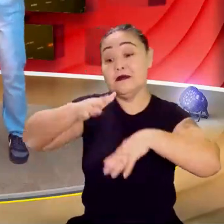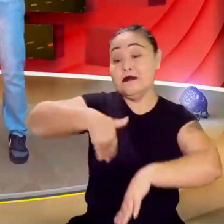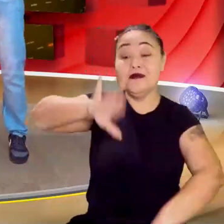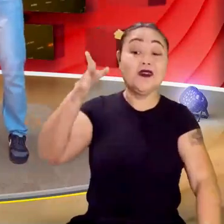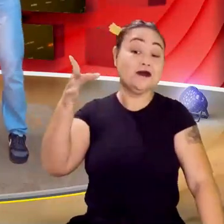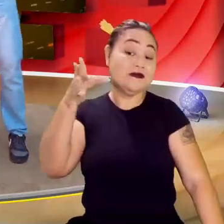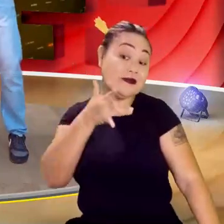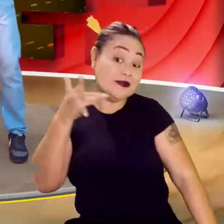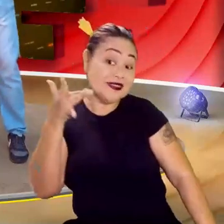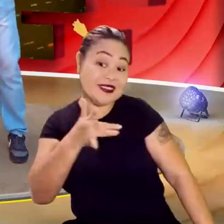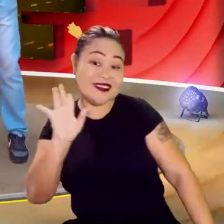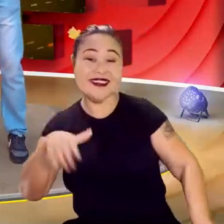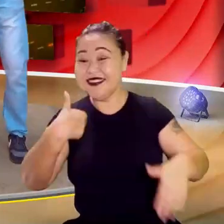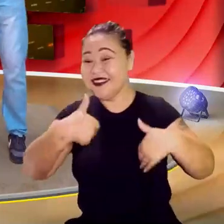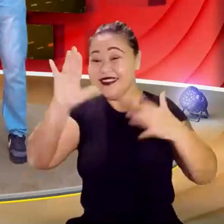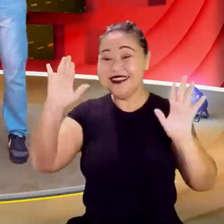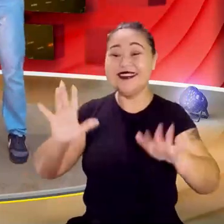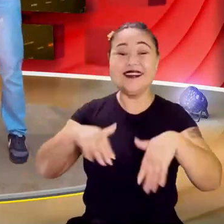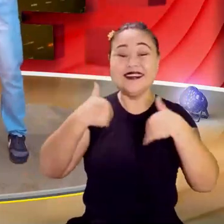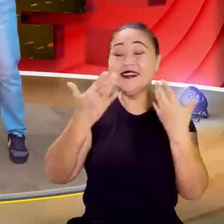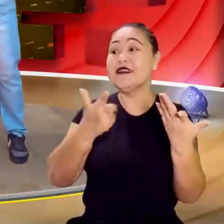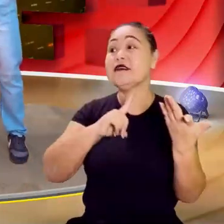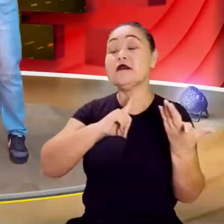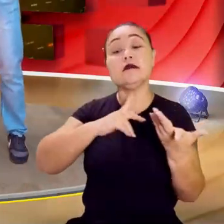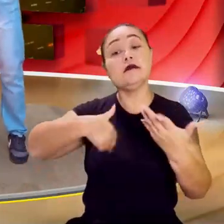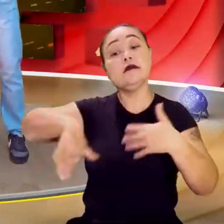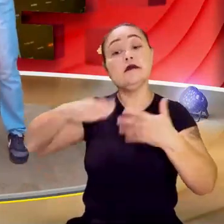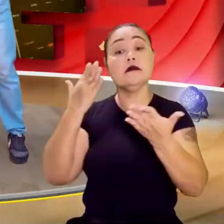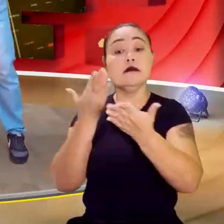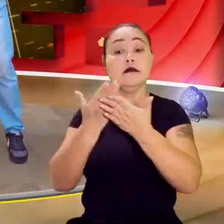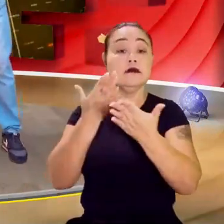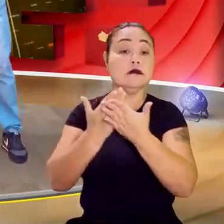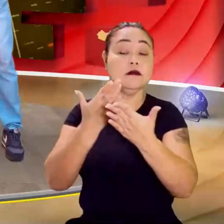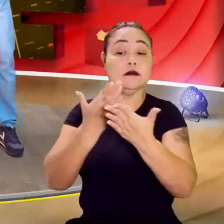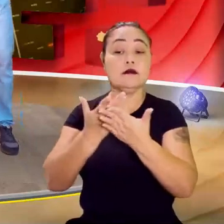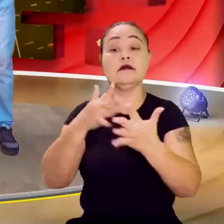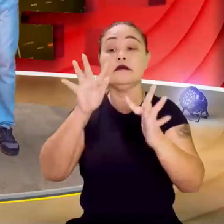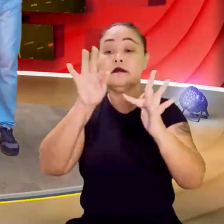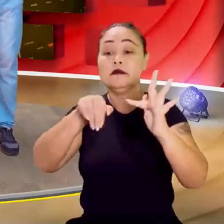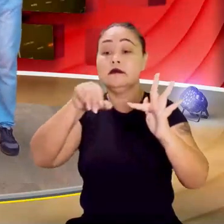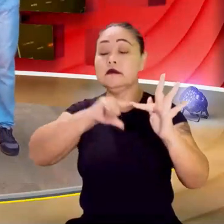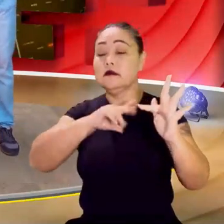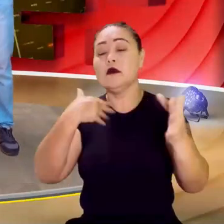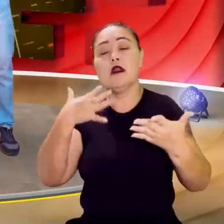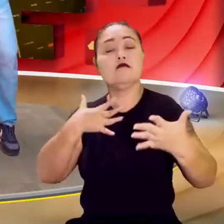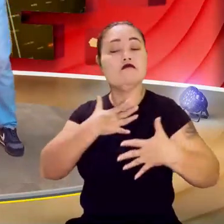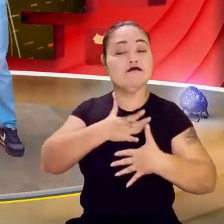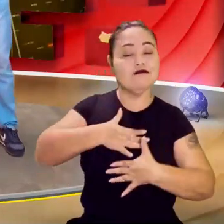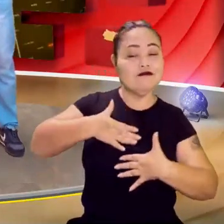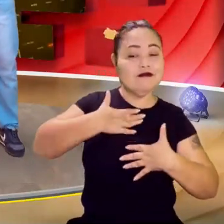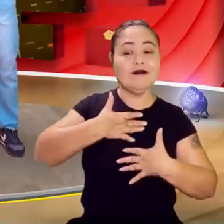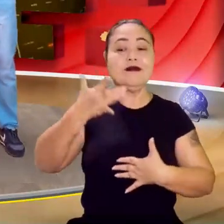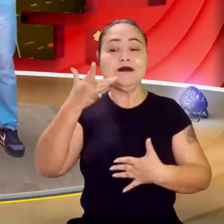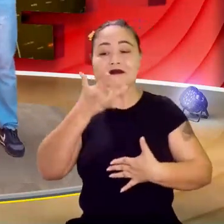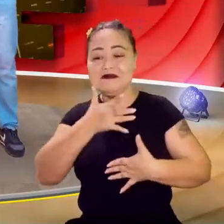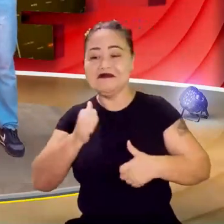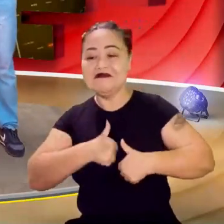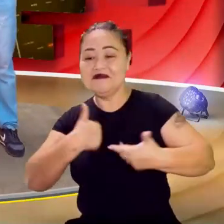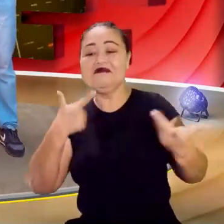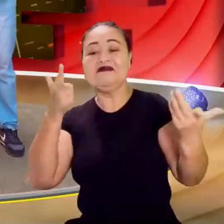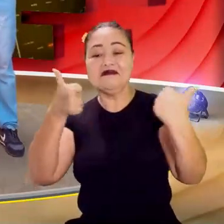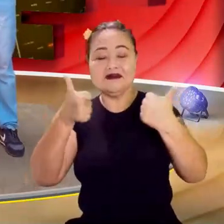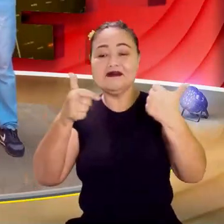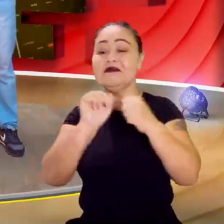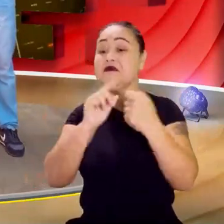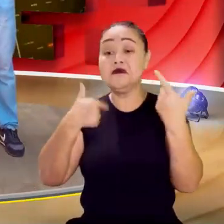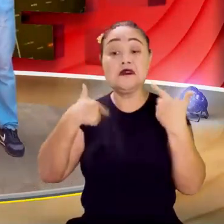mais gostoso. Isso! E o estudo das funções foi de uma maneira gostosa, agradável, a gente viu que não é bicho de